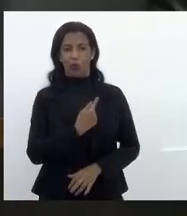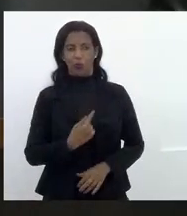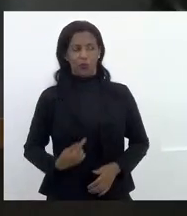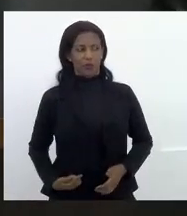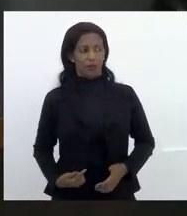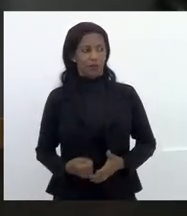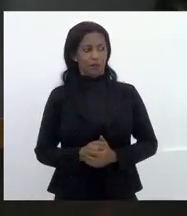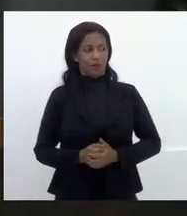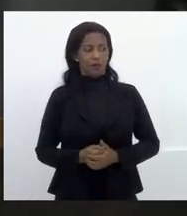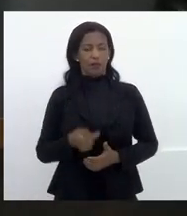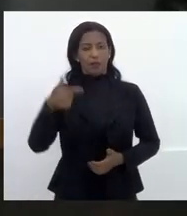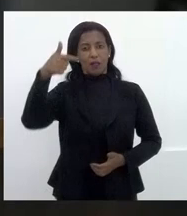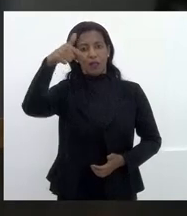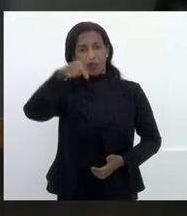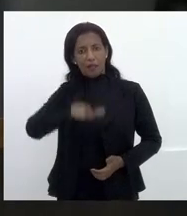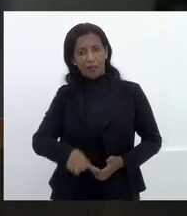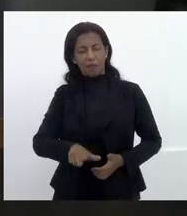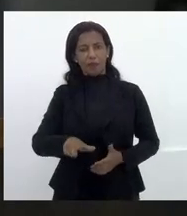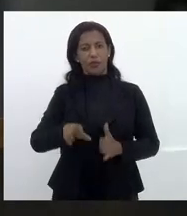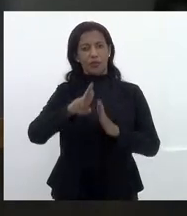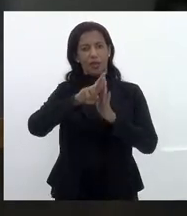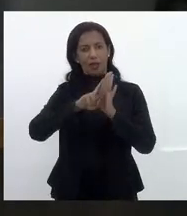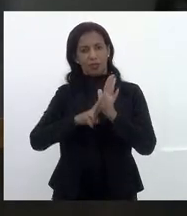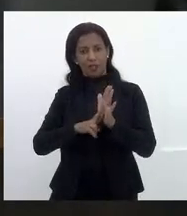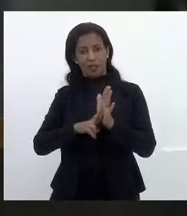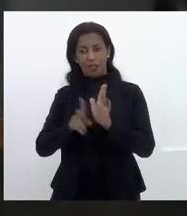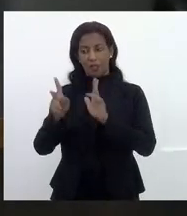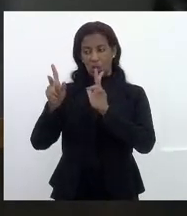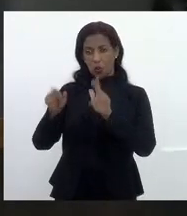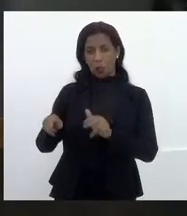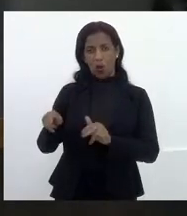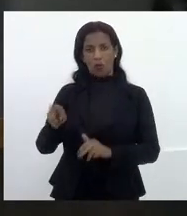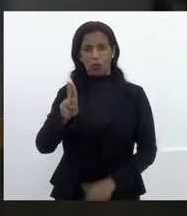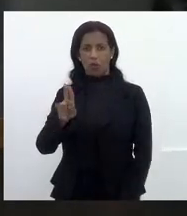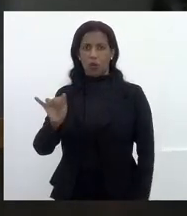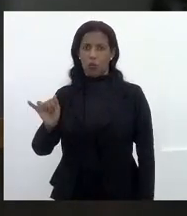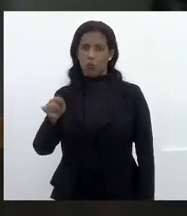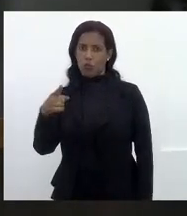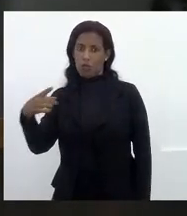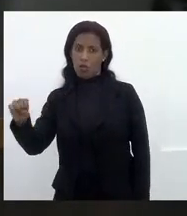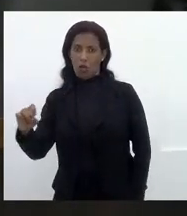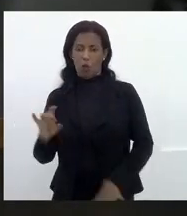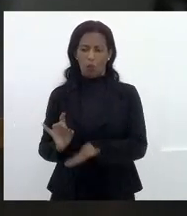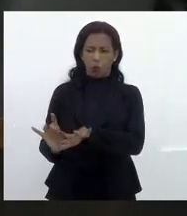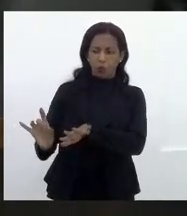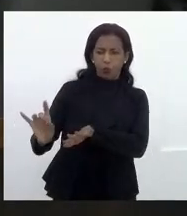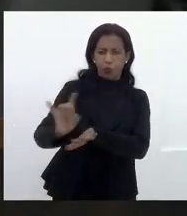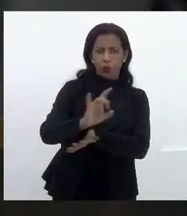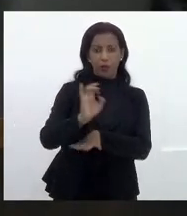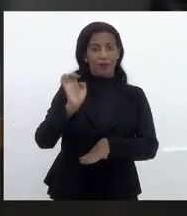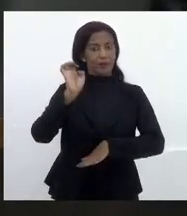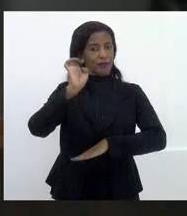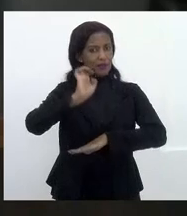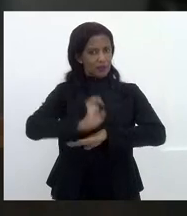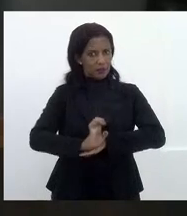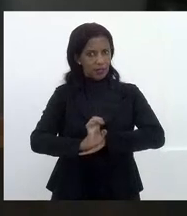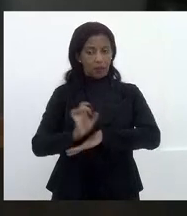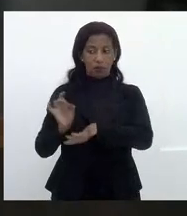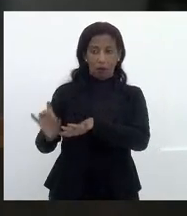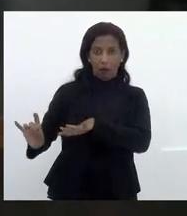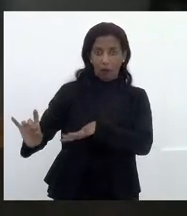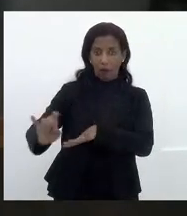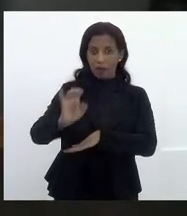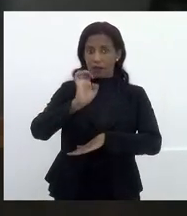governo repetir as regras de transição da União é porque cada estado cada